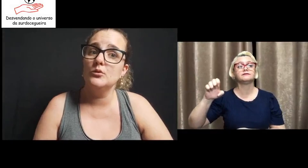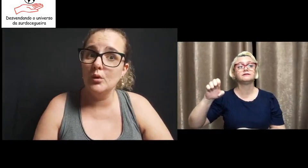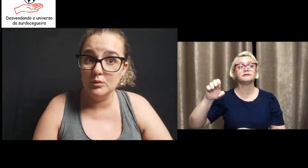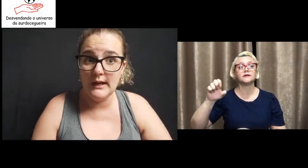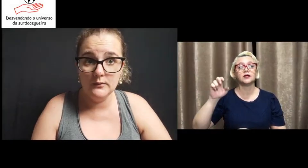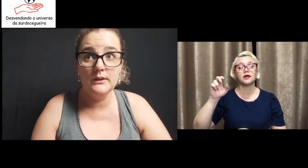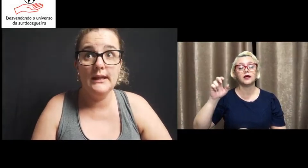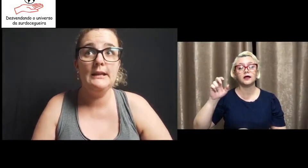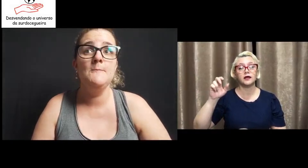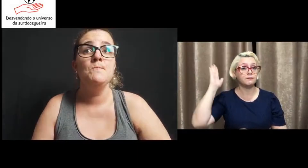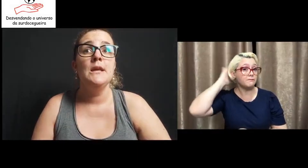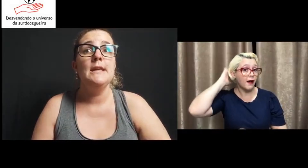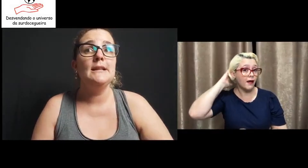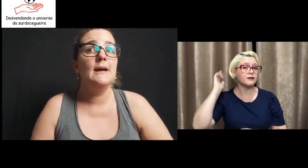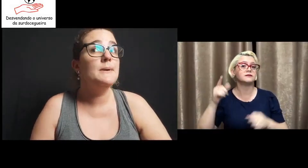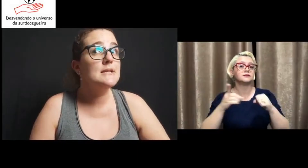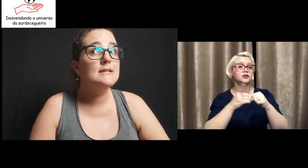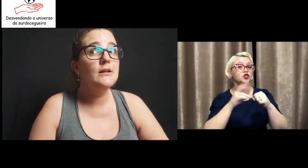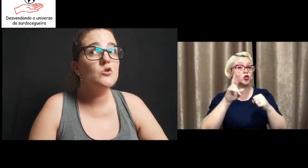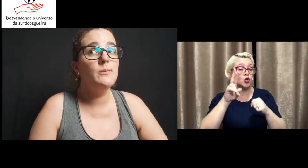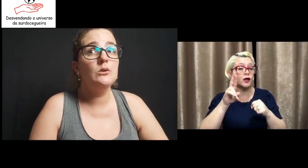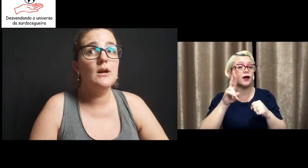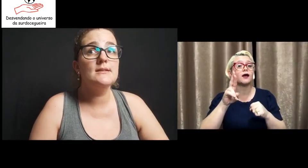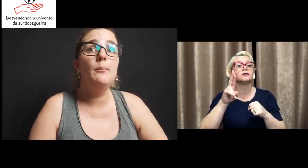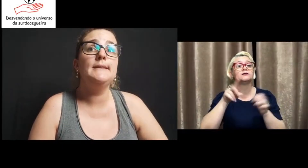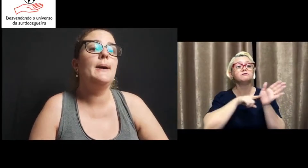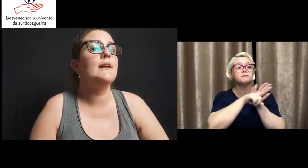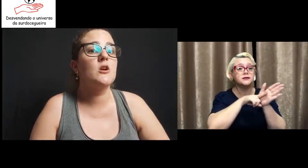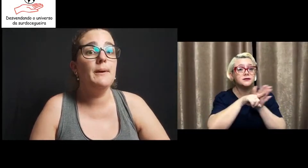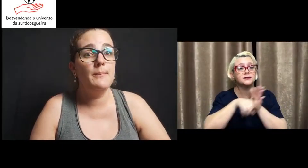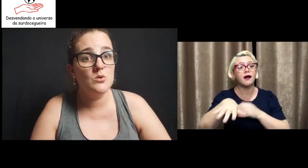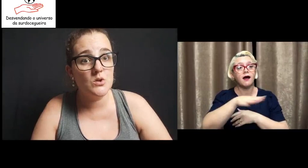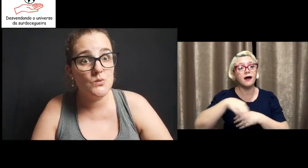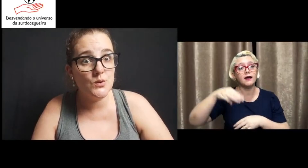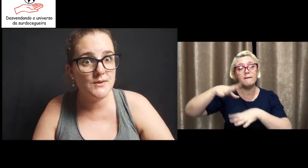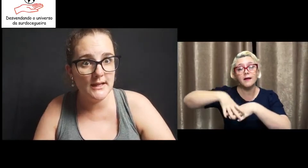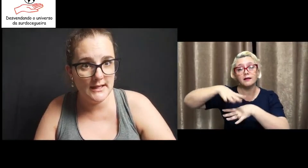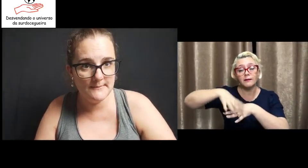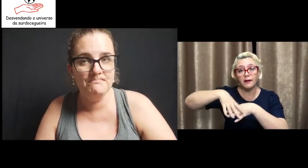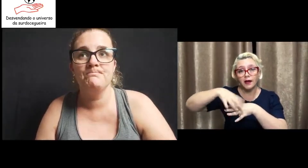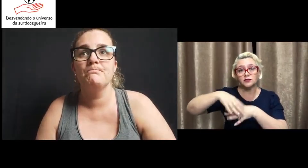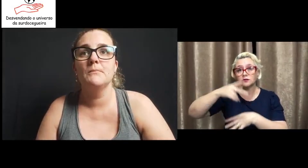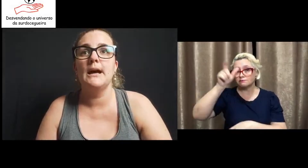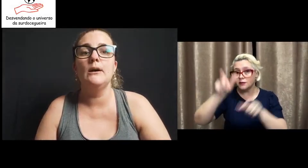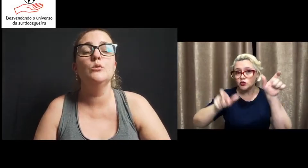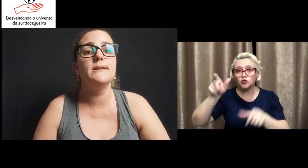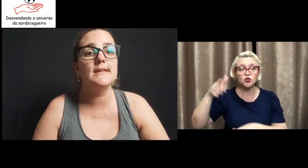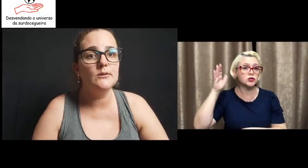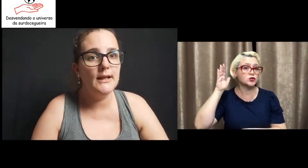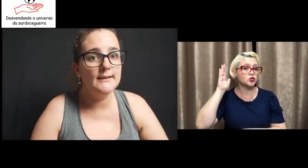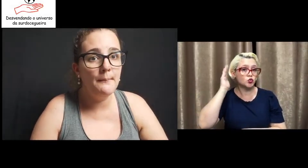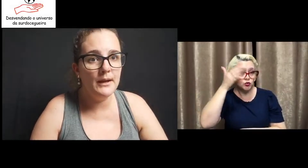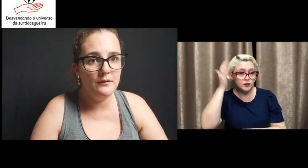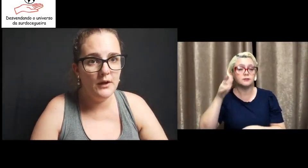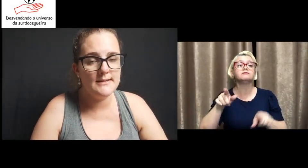está fazendo o doutorado dele. E ele está pesquisando sobre a educação matemática para pessoas com surdo-cegueira, tá? O